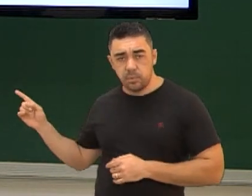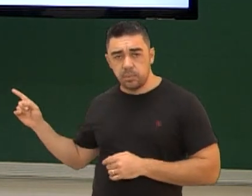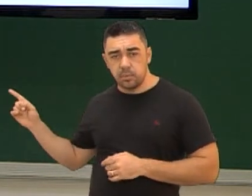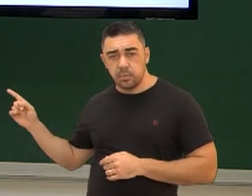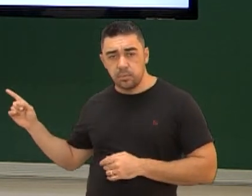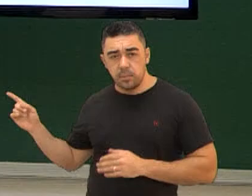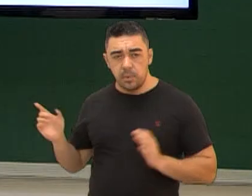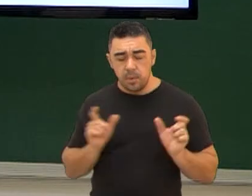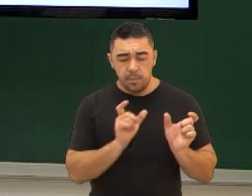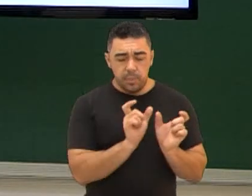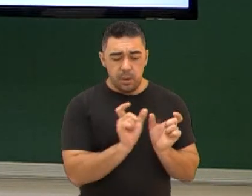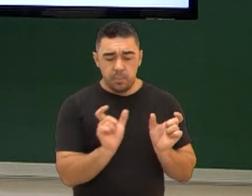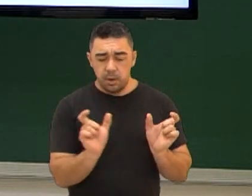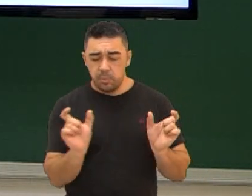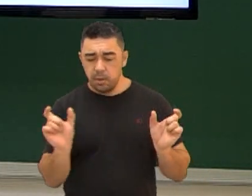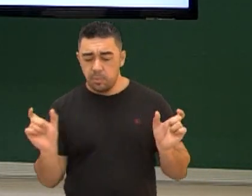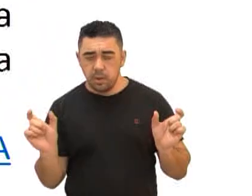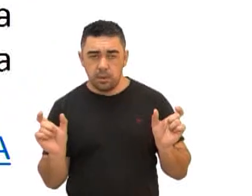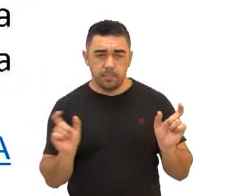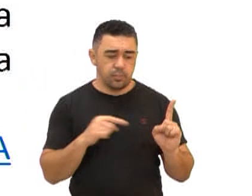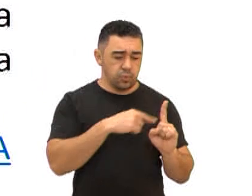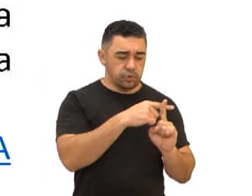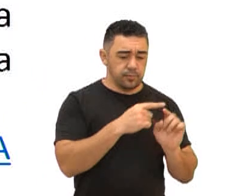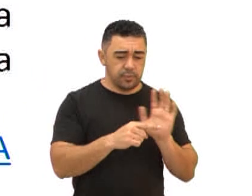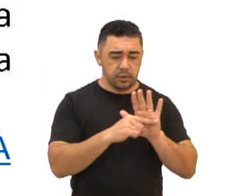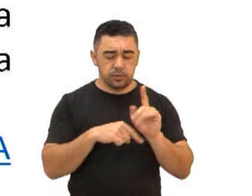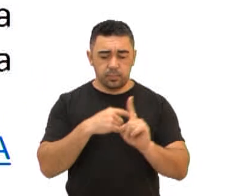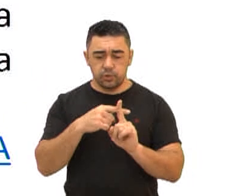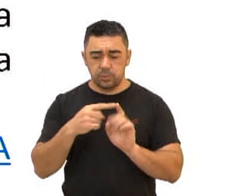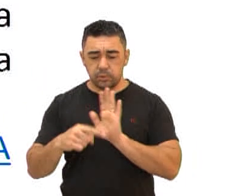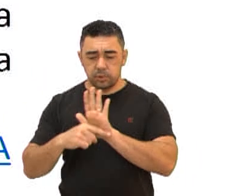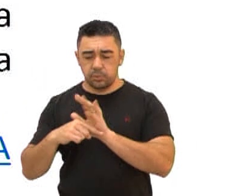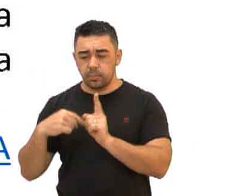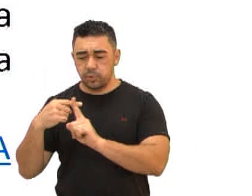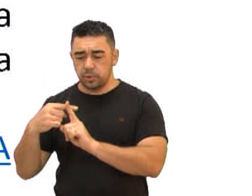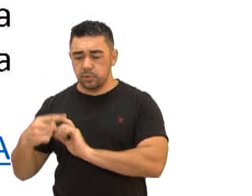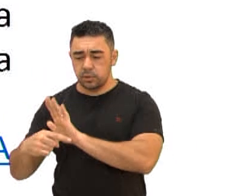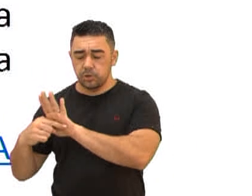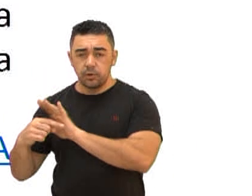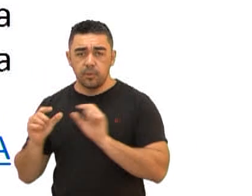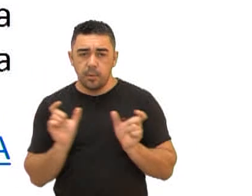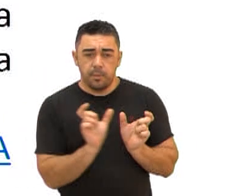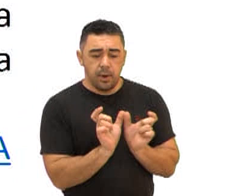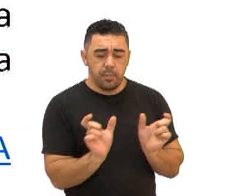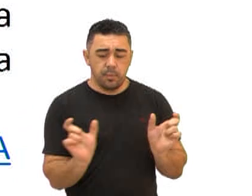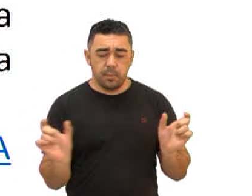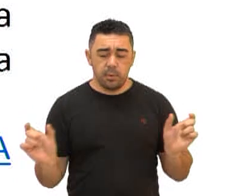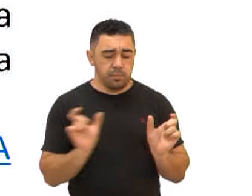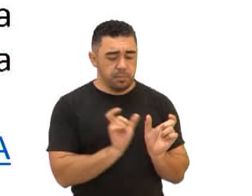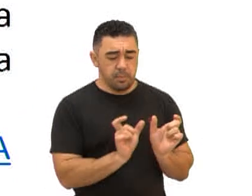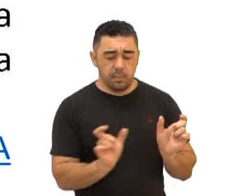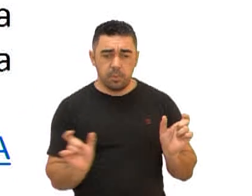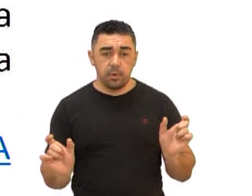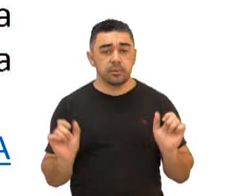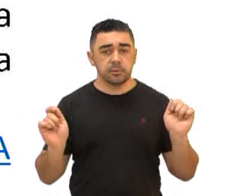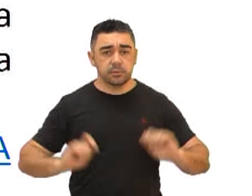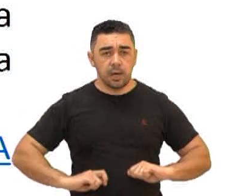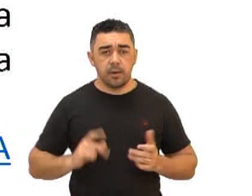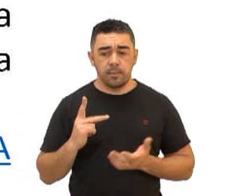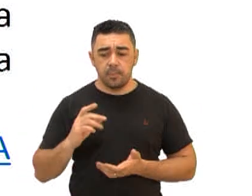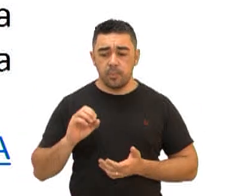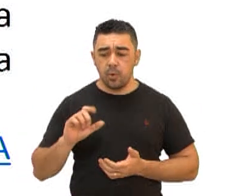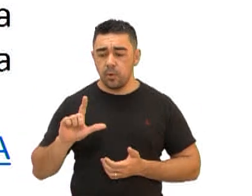consigo ordenar essas polaridades, eu consigo fazer o material conduzir. Então, o material ele pode ser polarizado. O que é